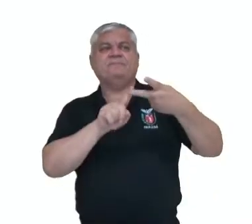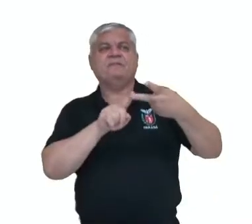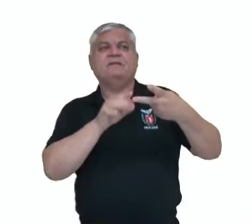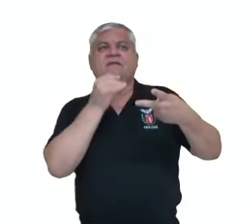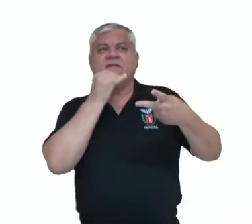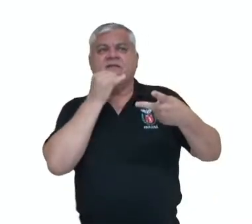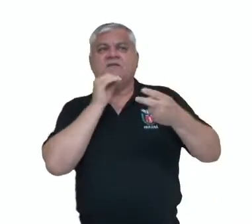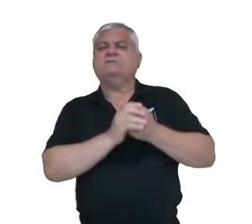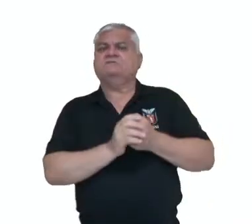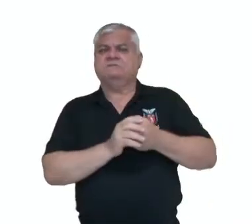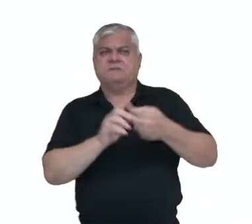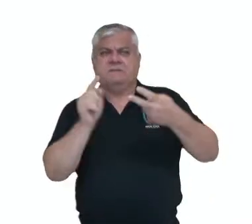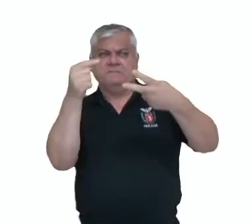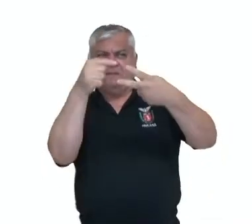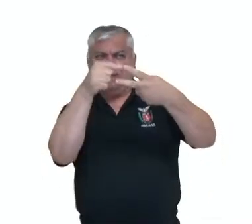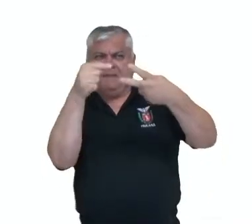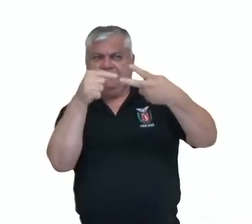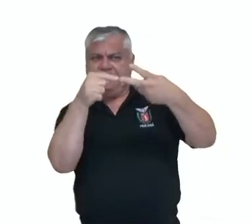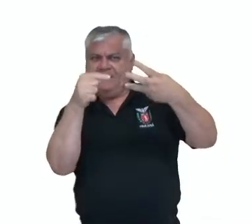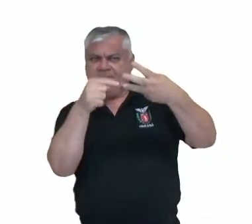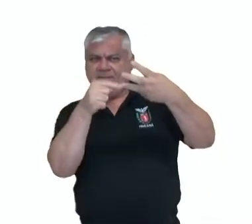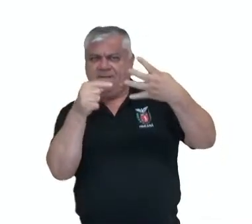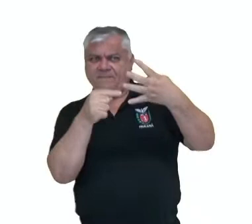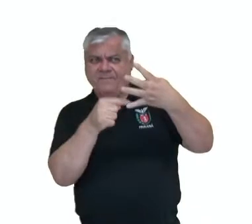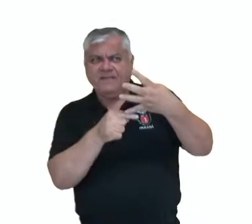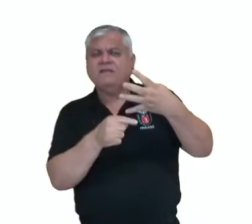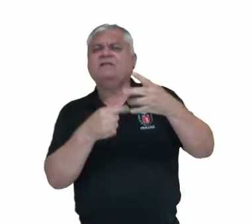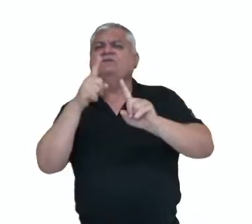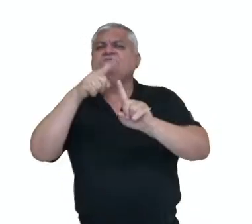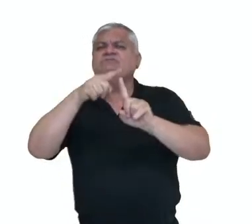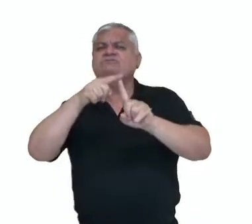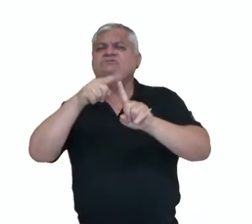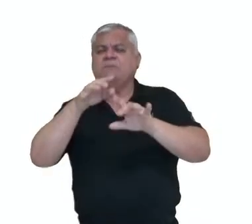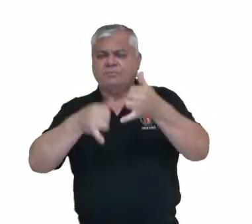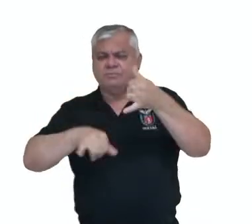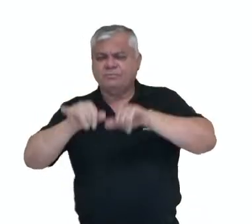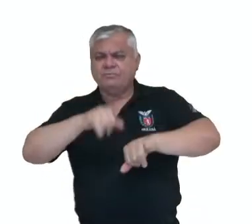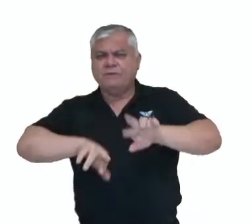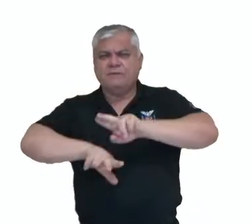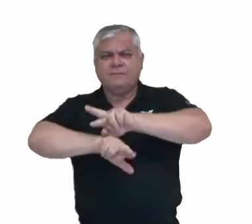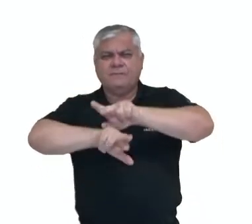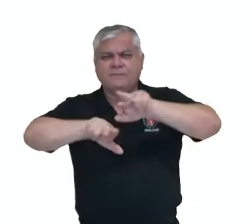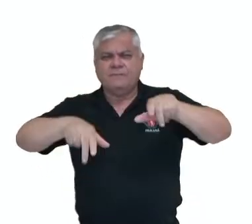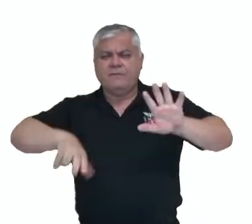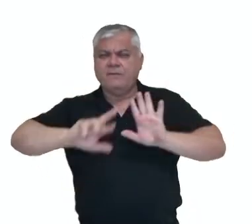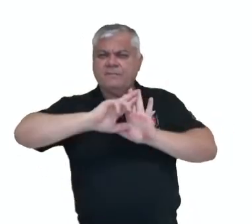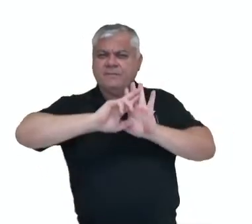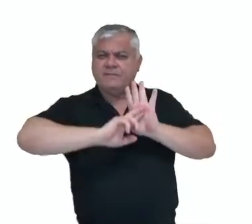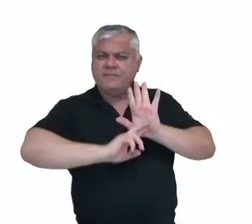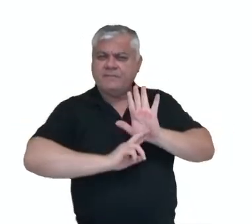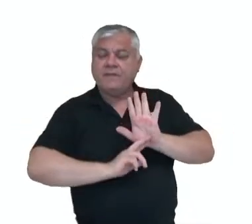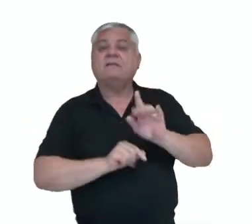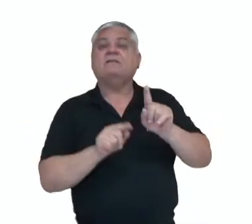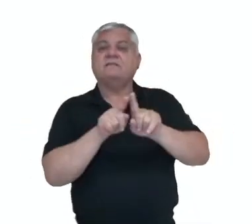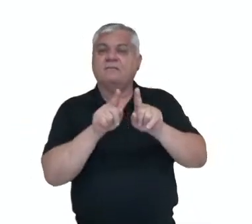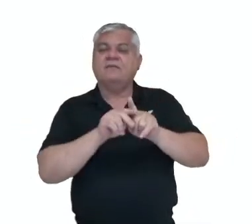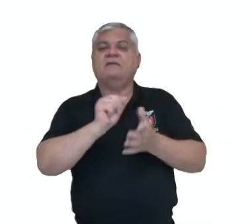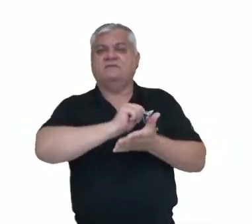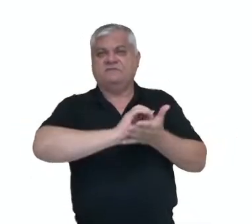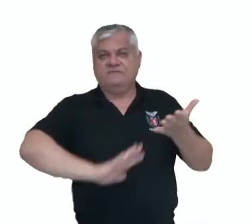nucleófilos e eletrófilos, relembrar os tipos de reações químicas orgânicas e suas regras e, claro, fazer